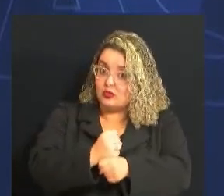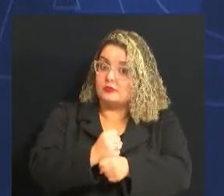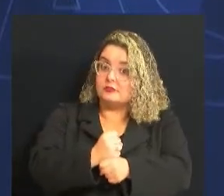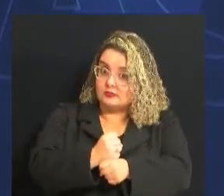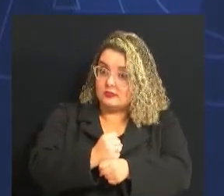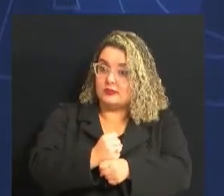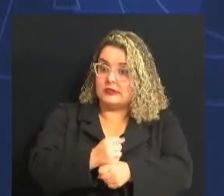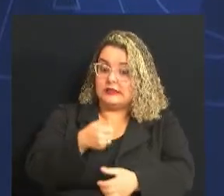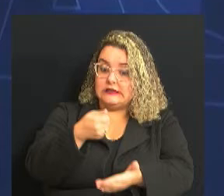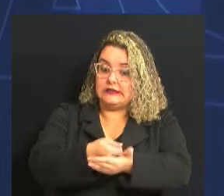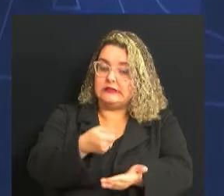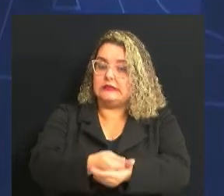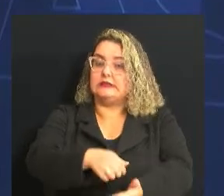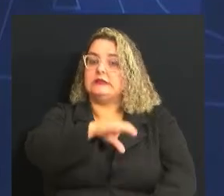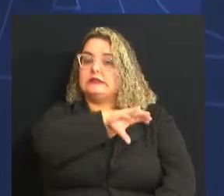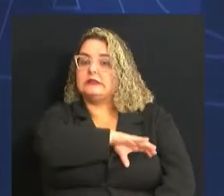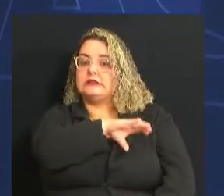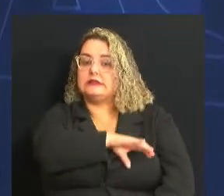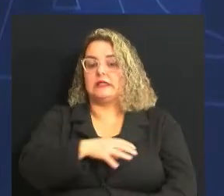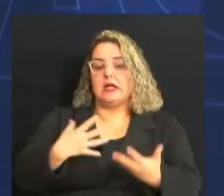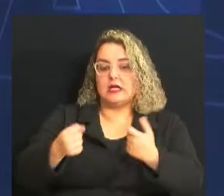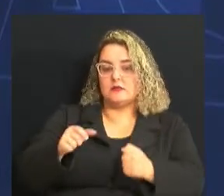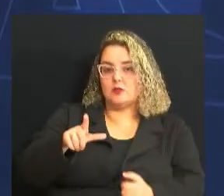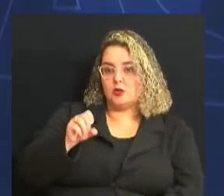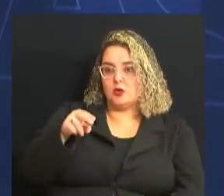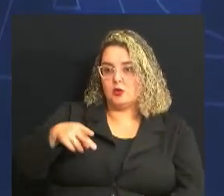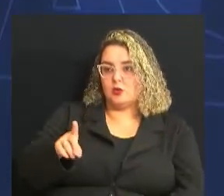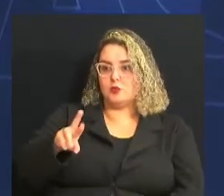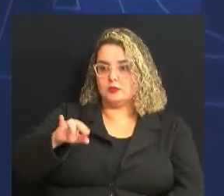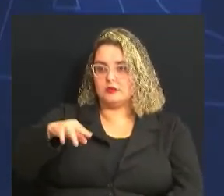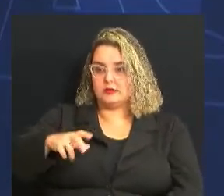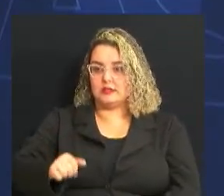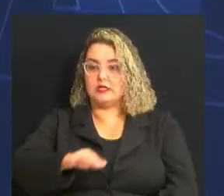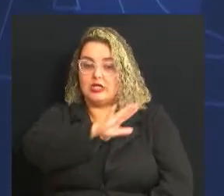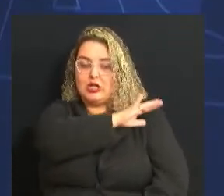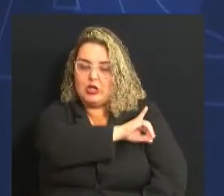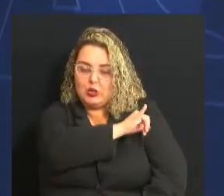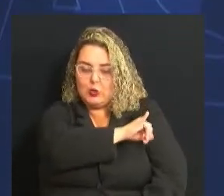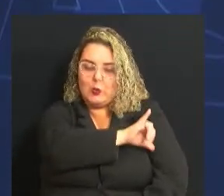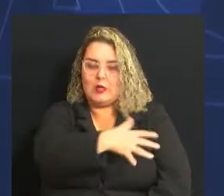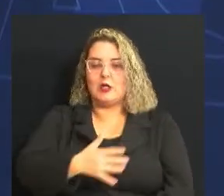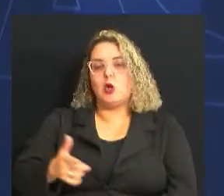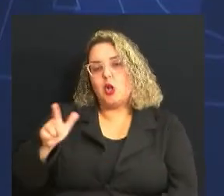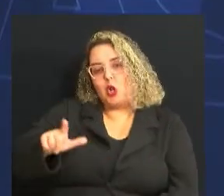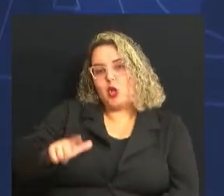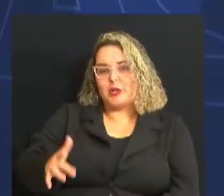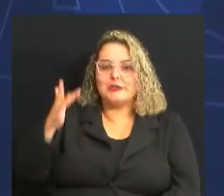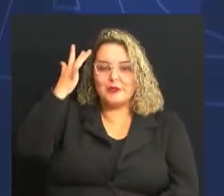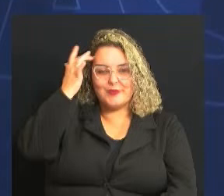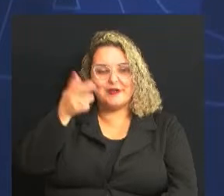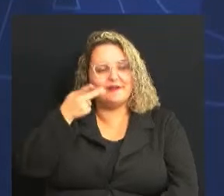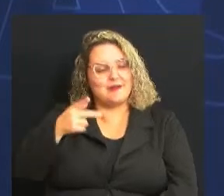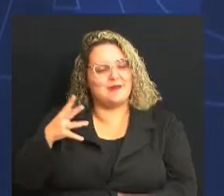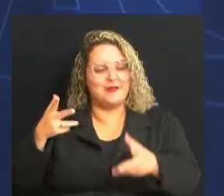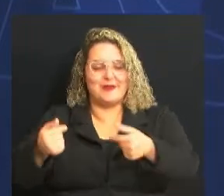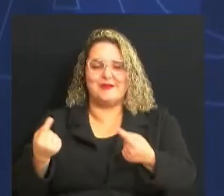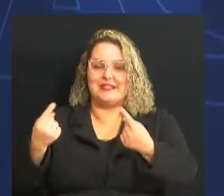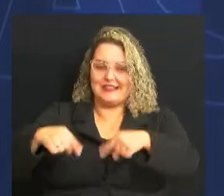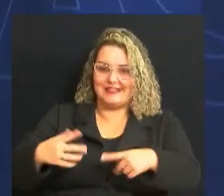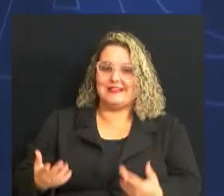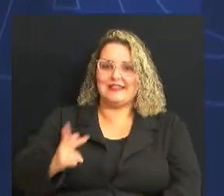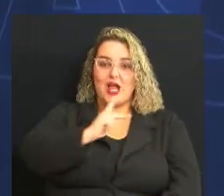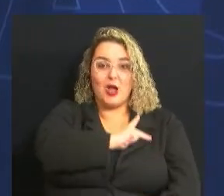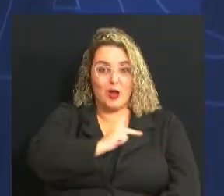Vasco da Gama, que recebe o Londrina no Rio de Janeiro. Então, claro que amanhã a gente conta toda a história dessa partida da Ponte